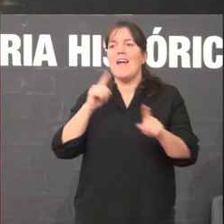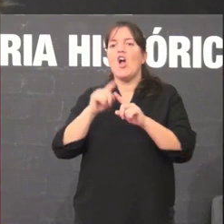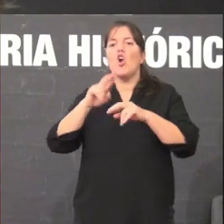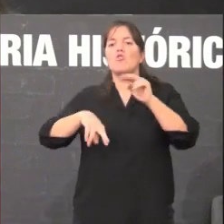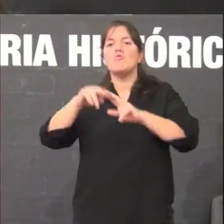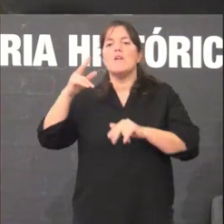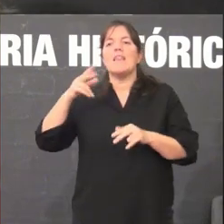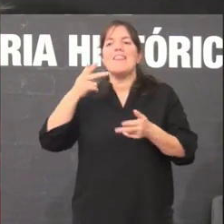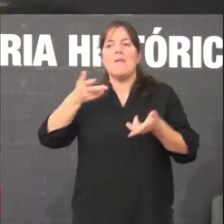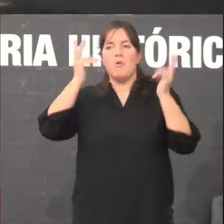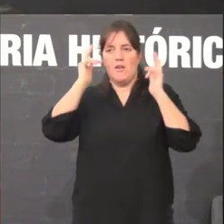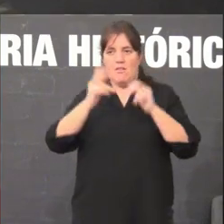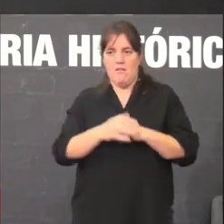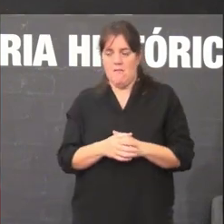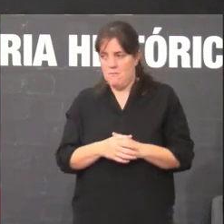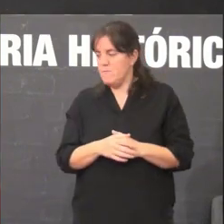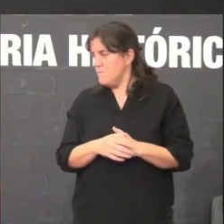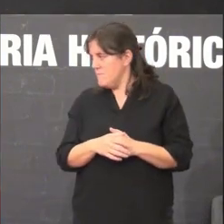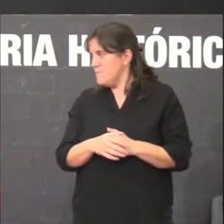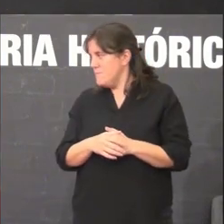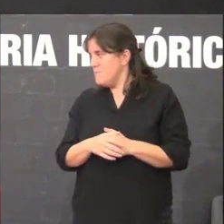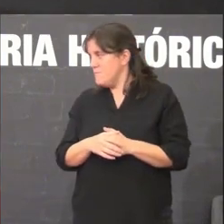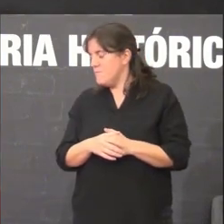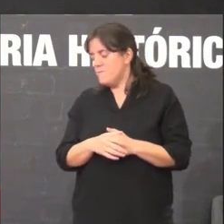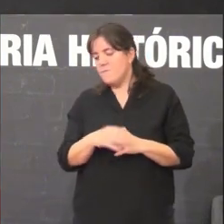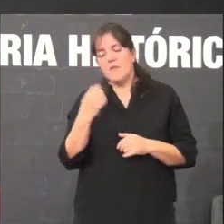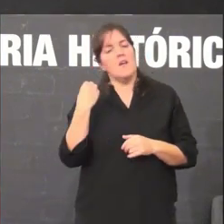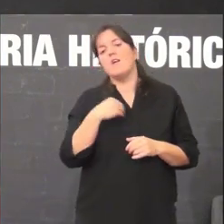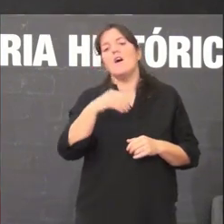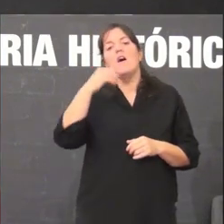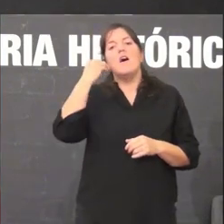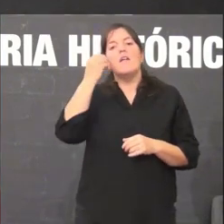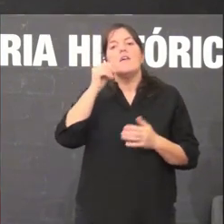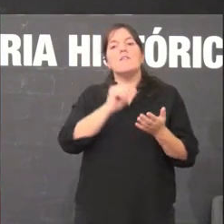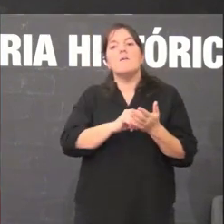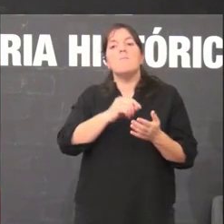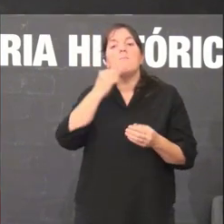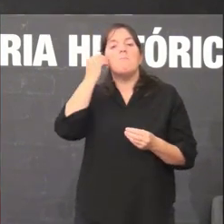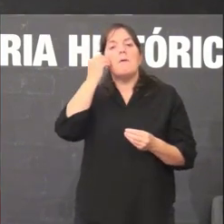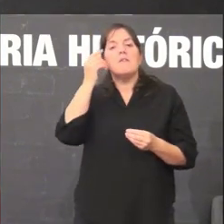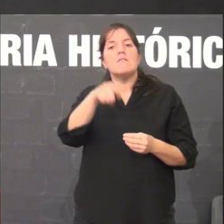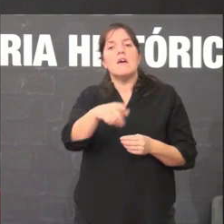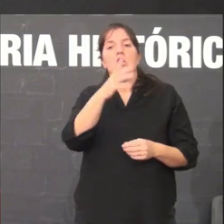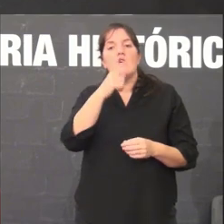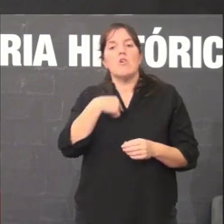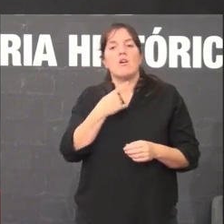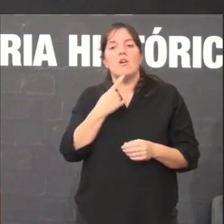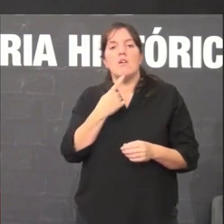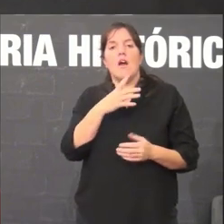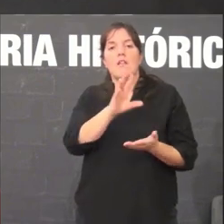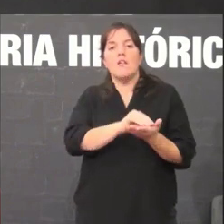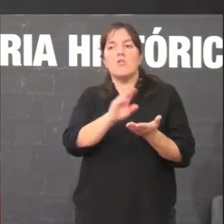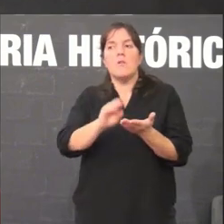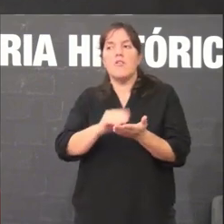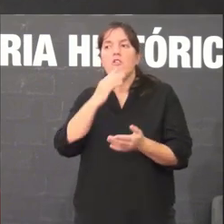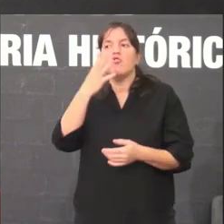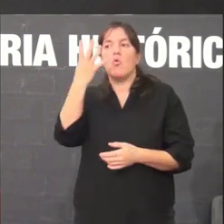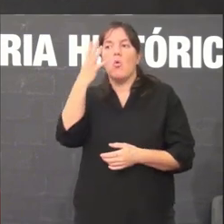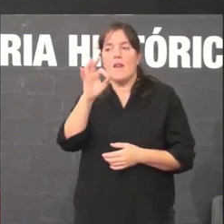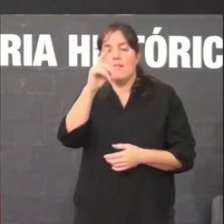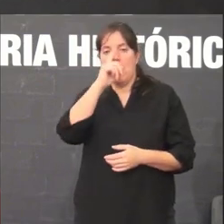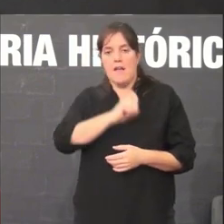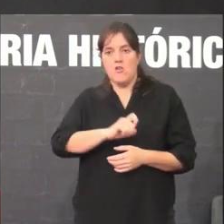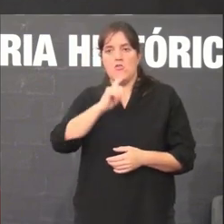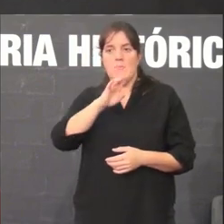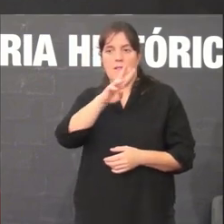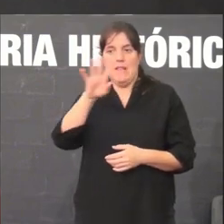democracia. Já tendo em conta, 10 anos depois, as comemorações dos 40 anos do 25 de Abril,